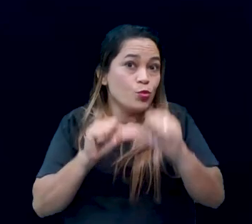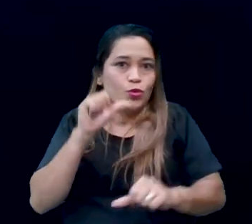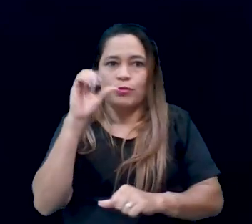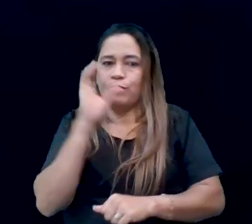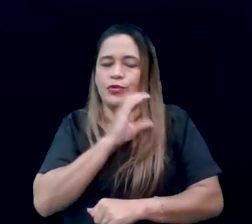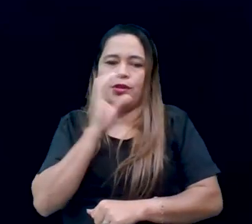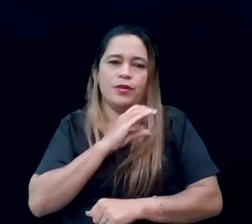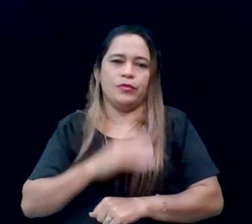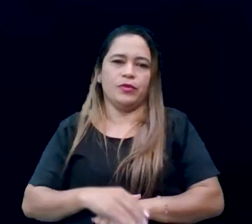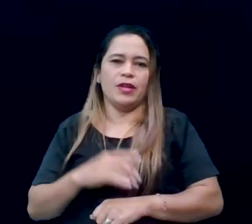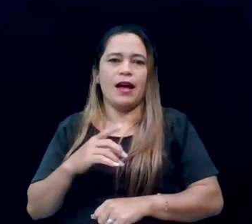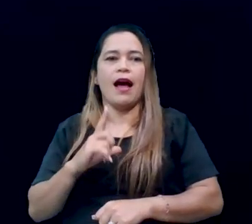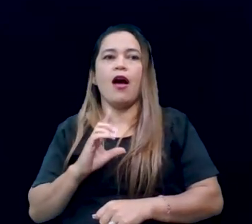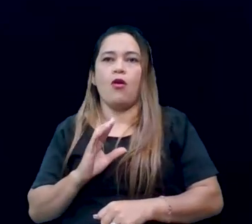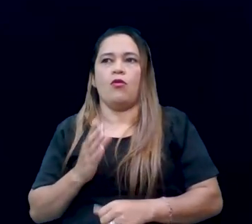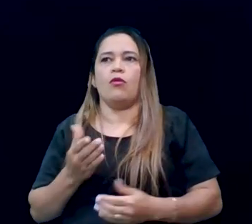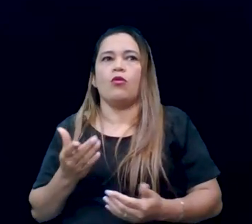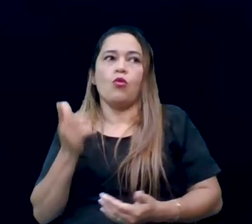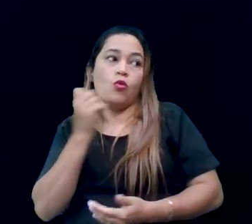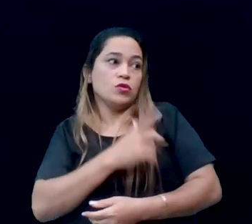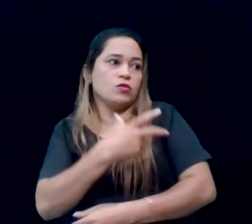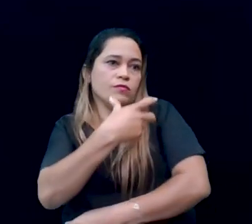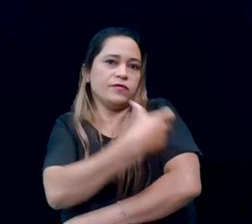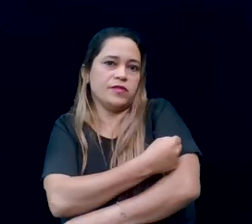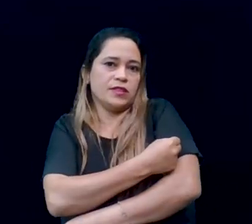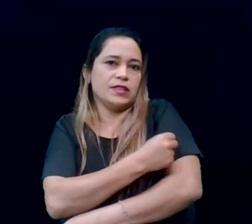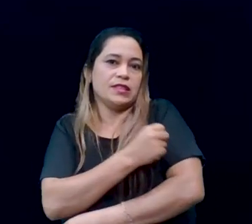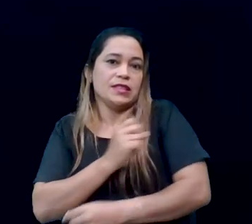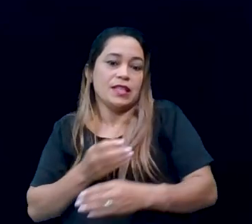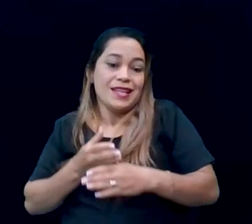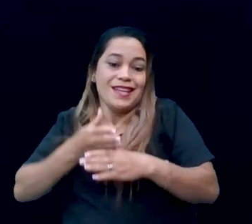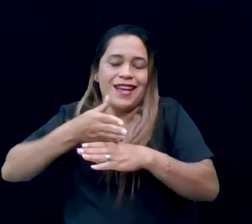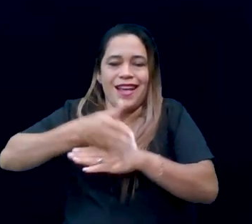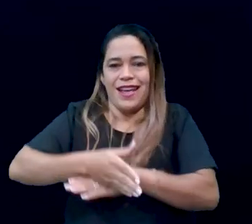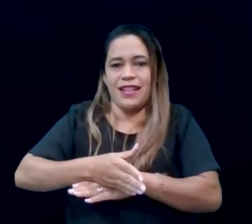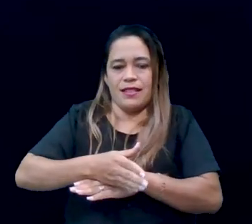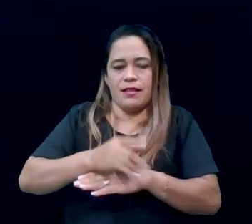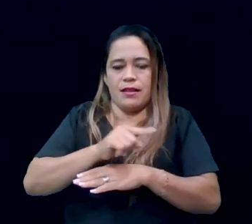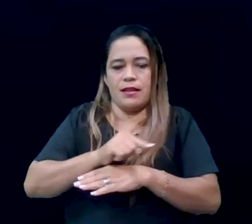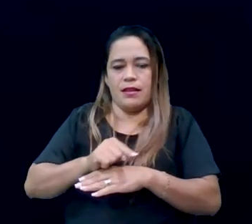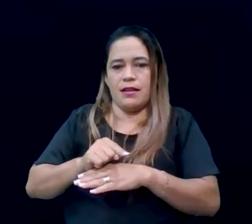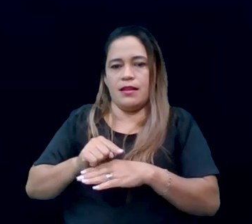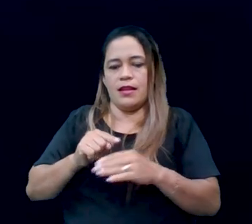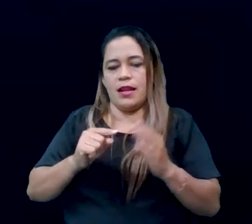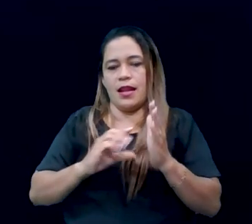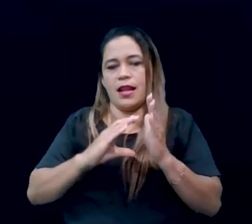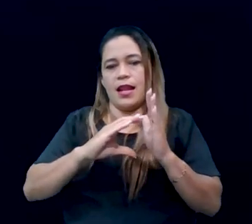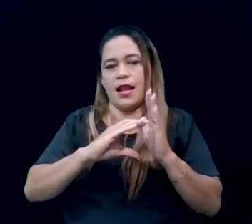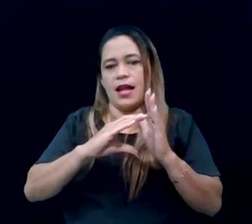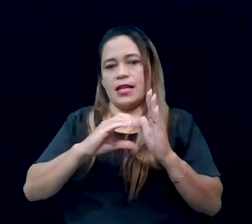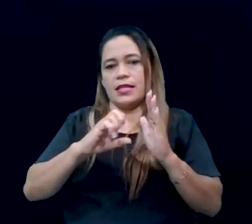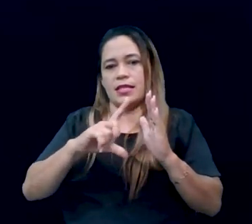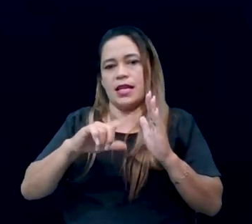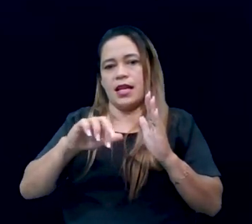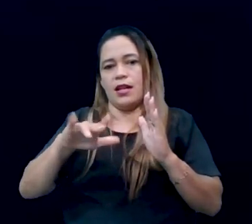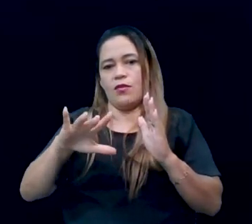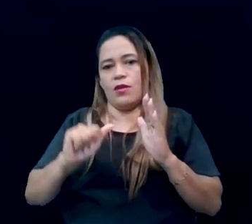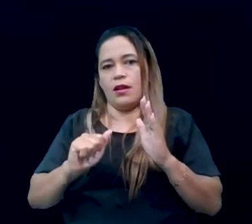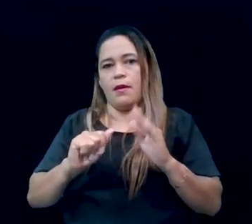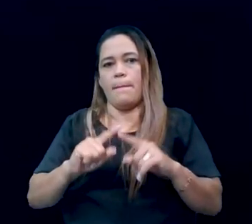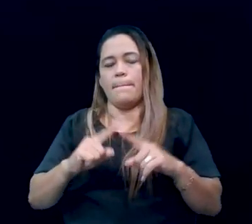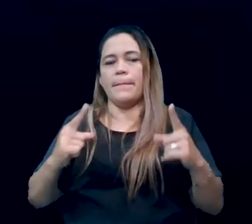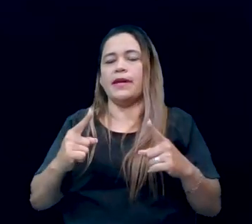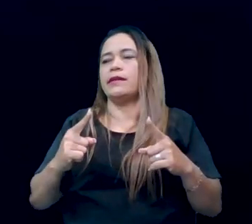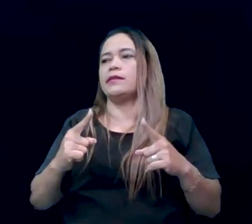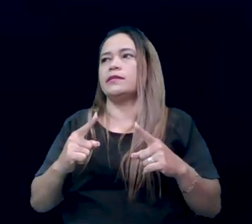demais. Eu até consigo fazer uma vacina para o vírus que entra na célula. Só que essa vacina não vai ter eficiência nenhuma contra os